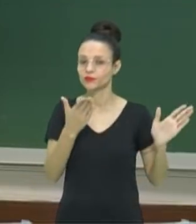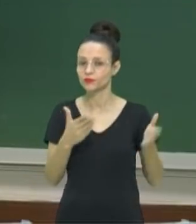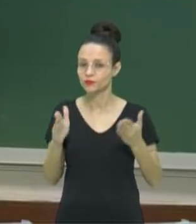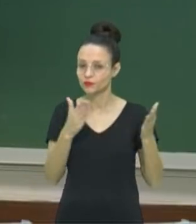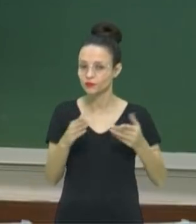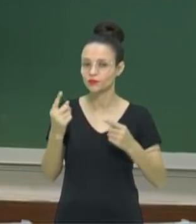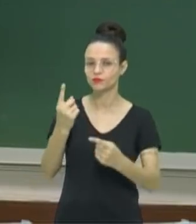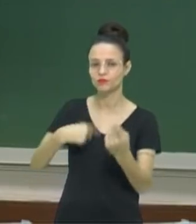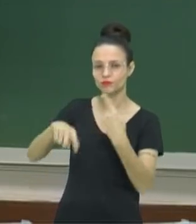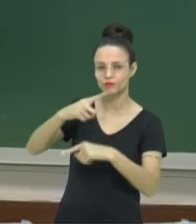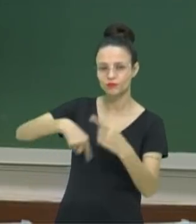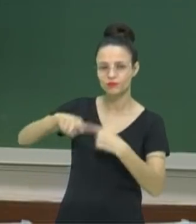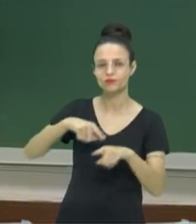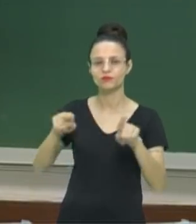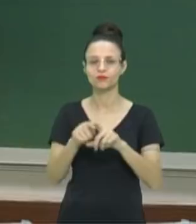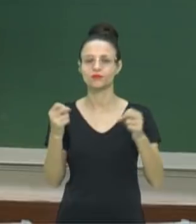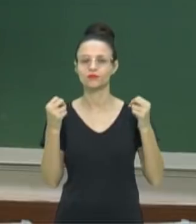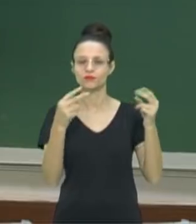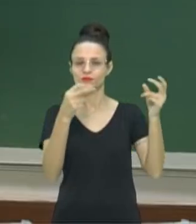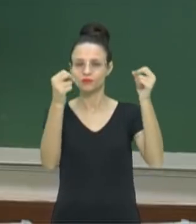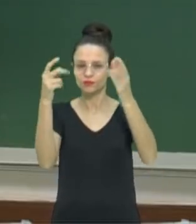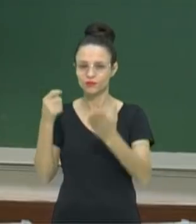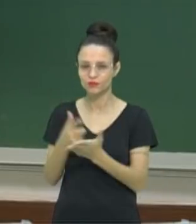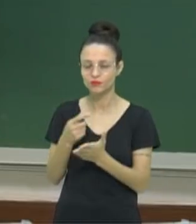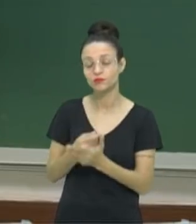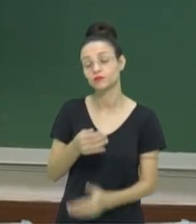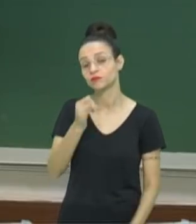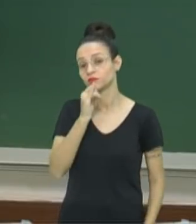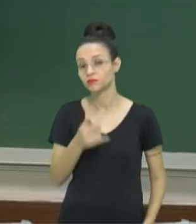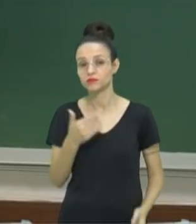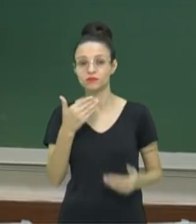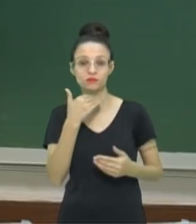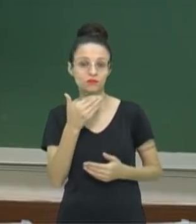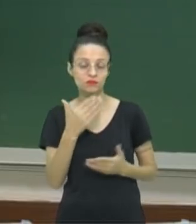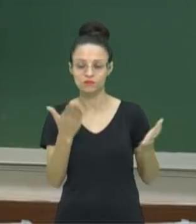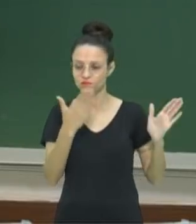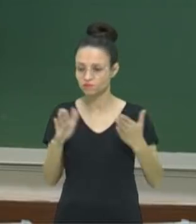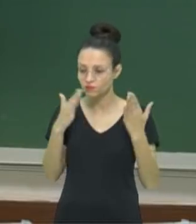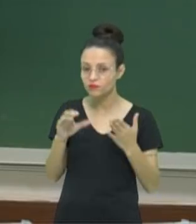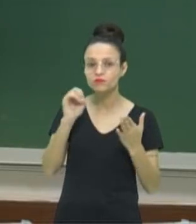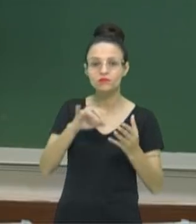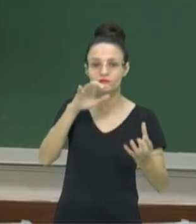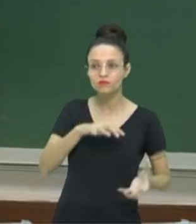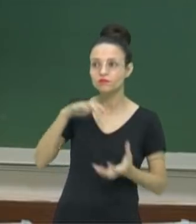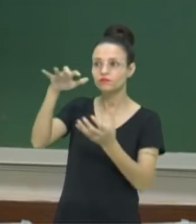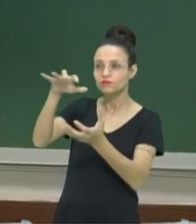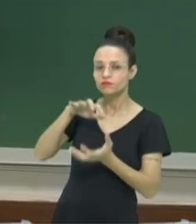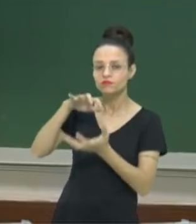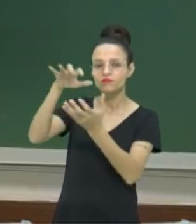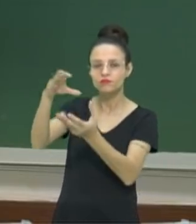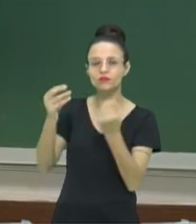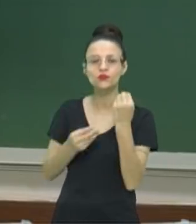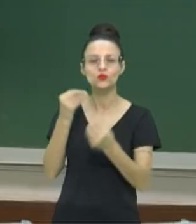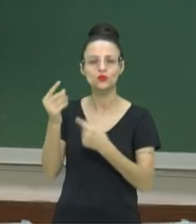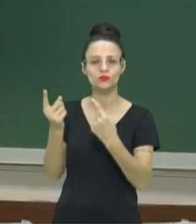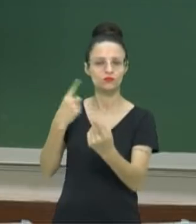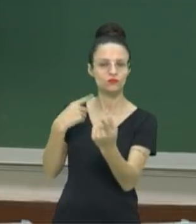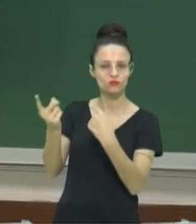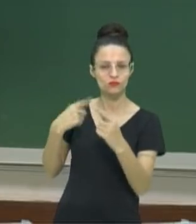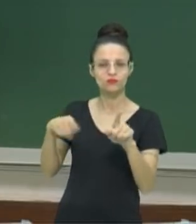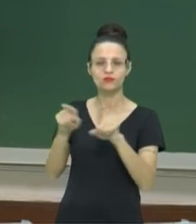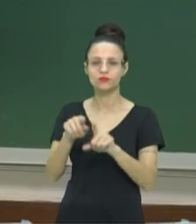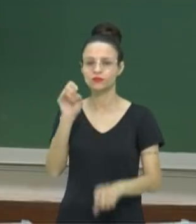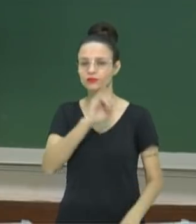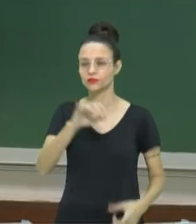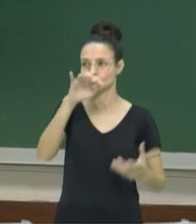para a circulação para o consumo, porque não adianta eu só produzir se eu não tiver como deslocar essa produção, se isso